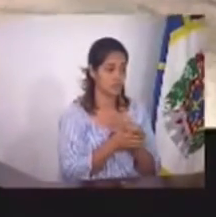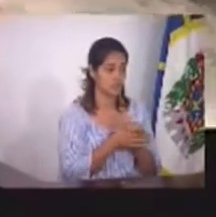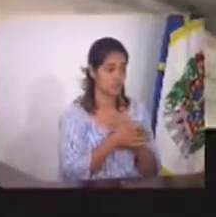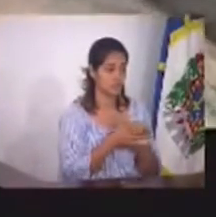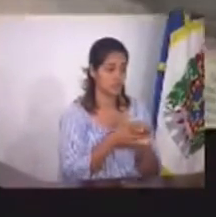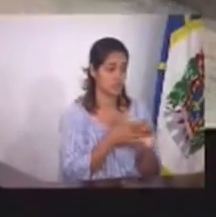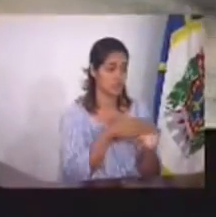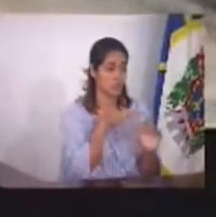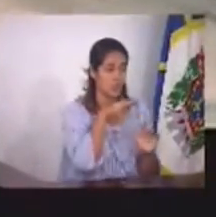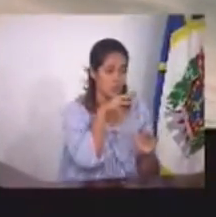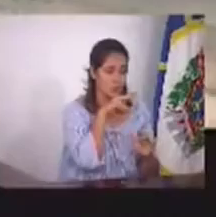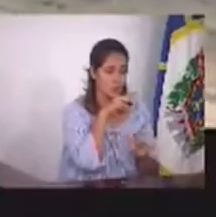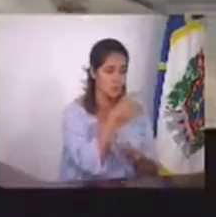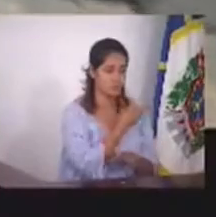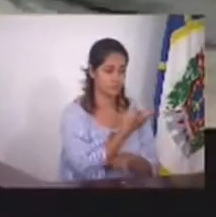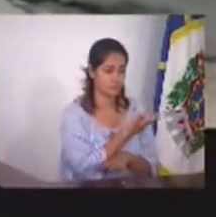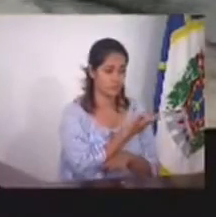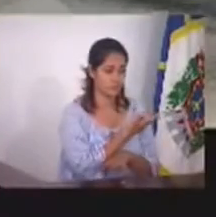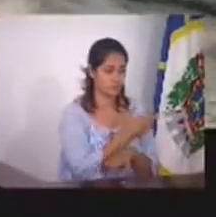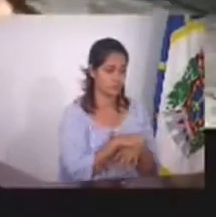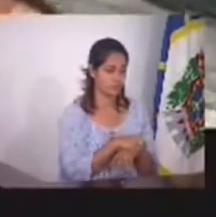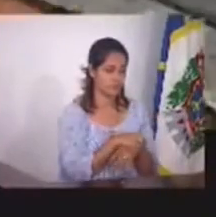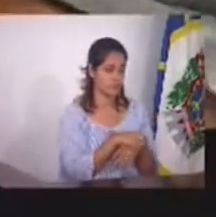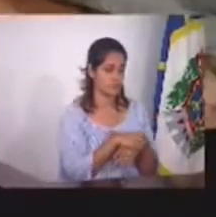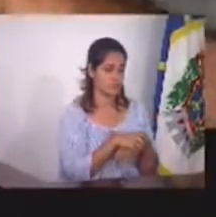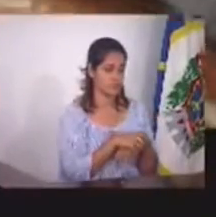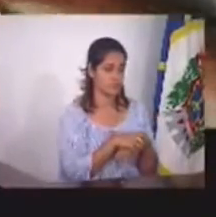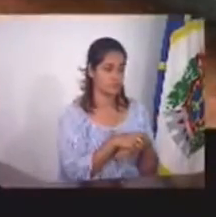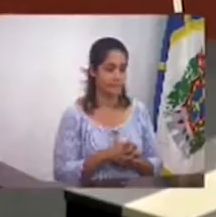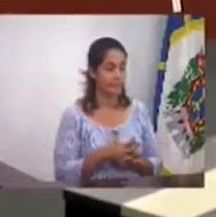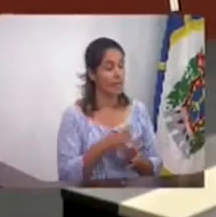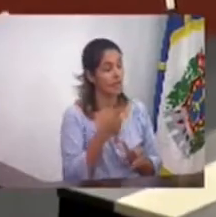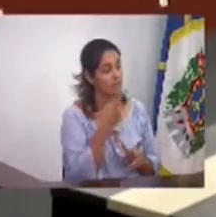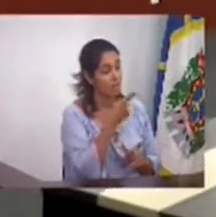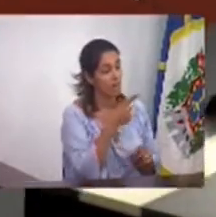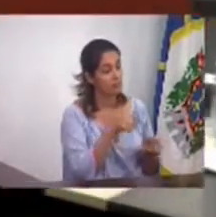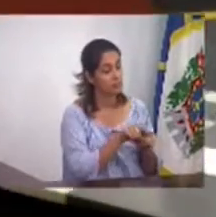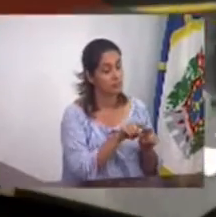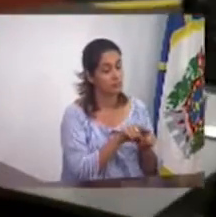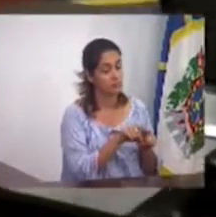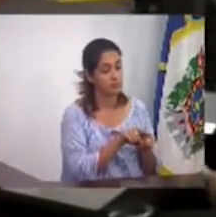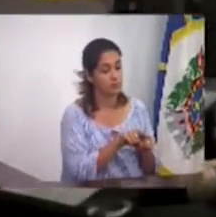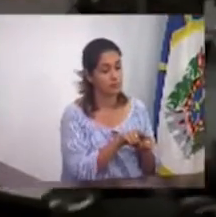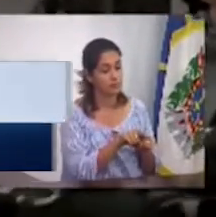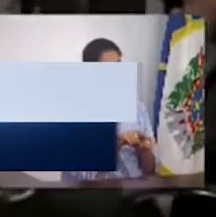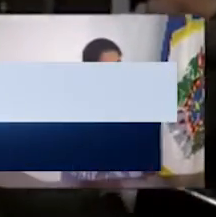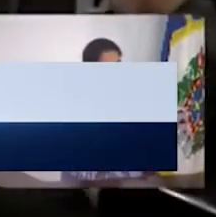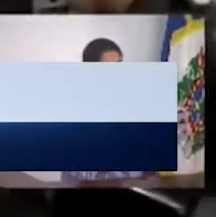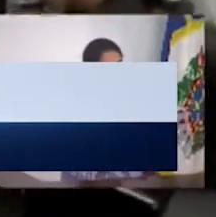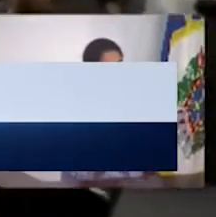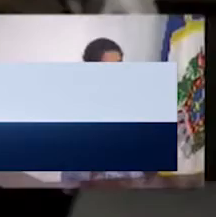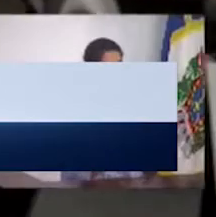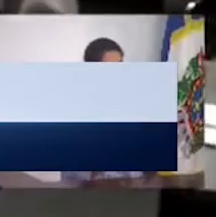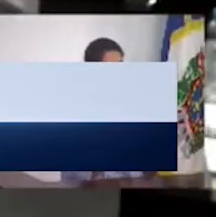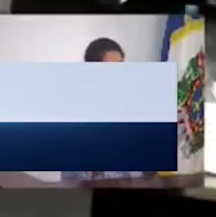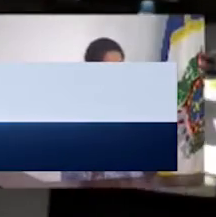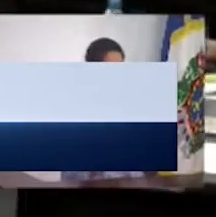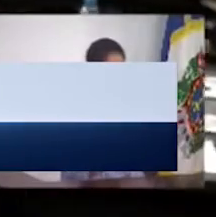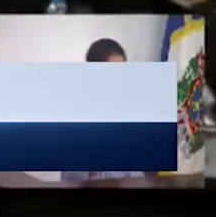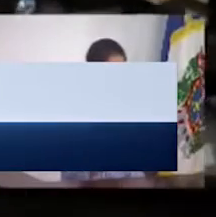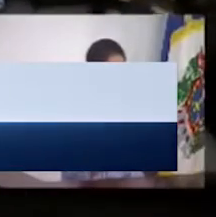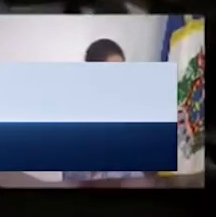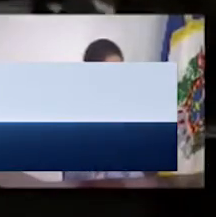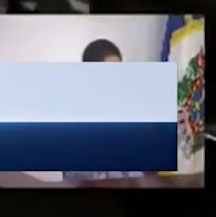na rua rio madeira lá no posto bom dá uma olhada a situação a escola do legislativo já começou os trabalhos